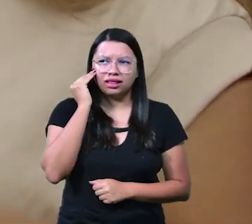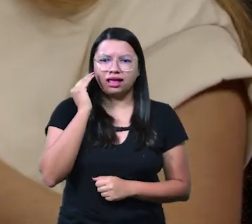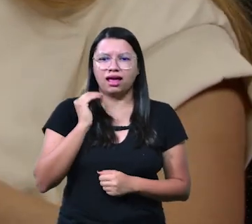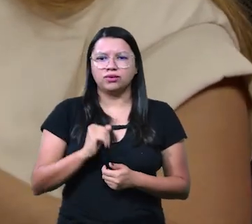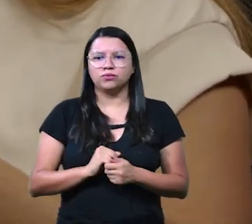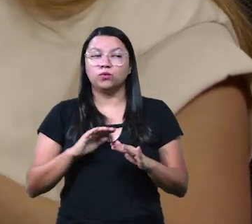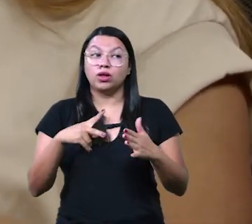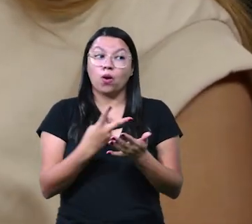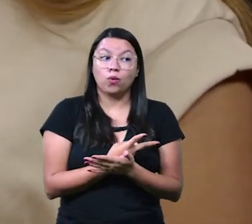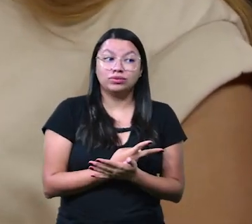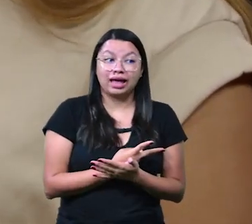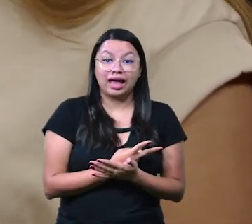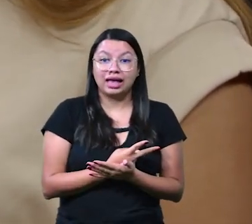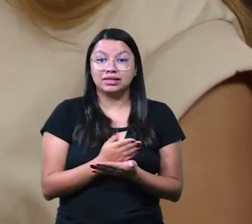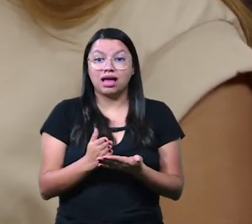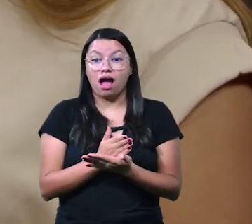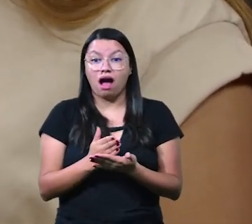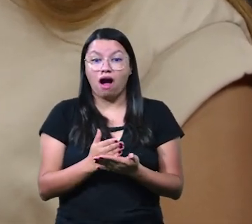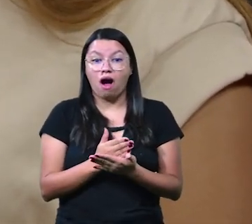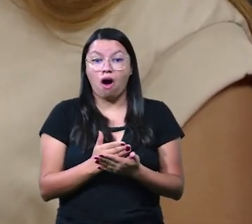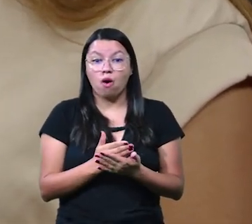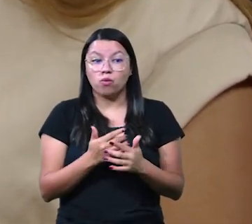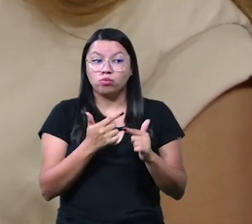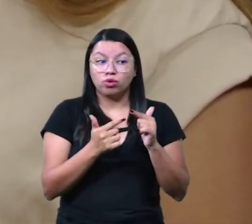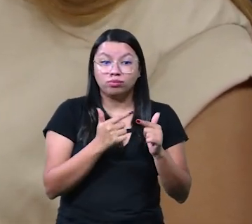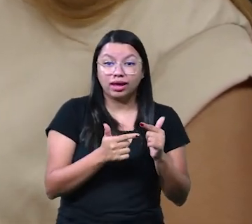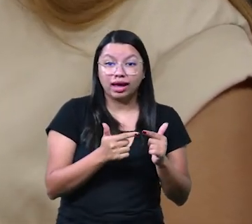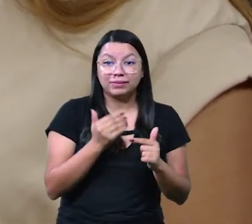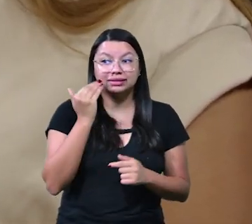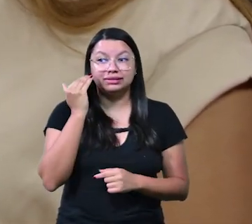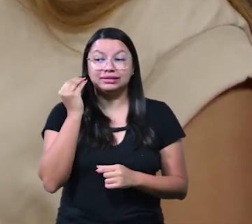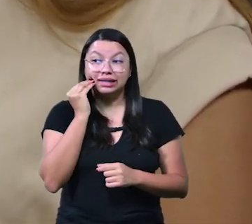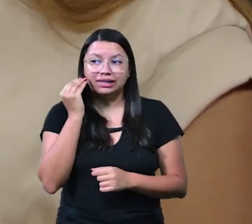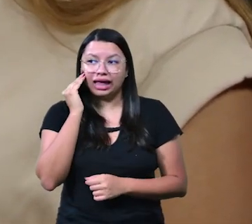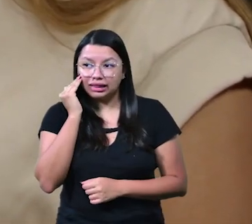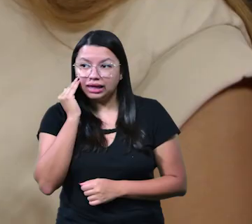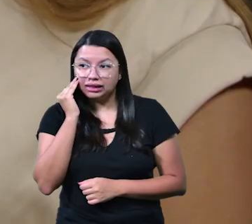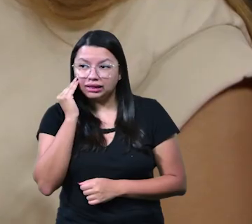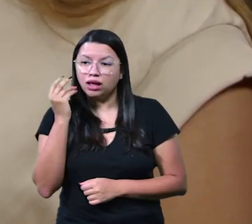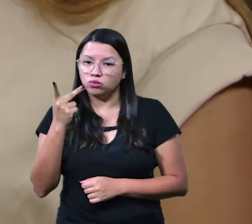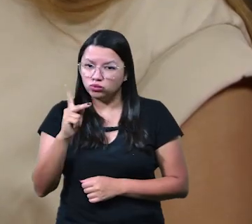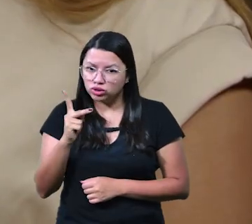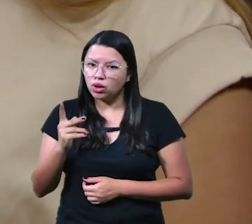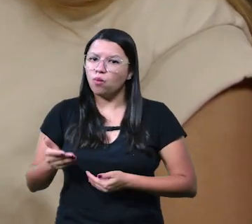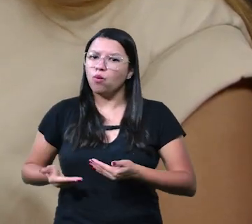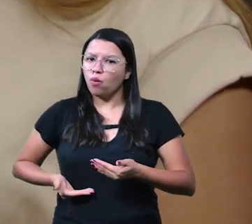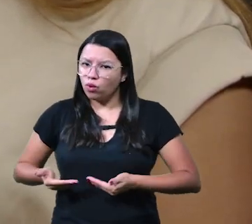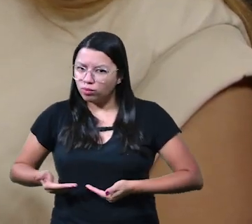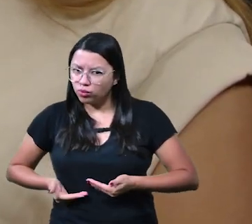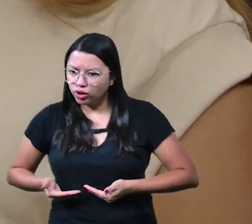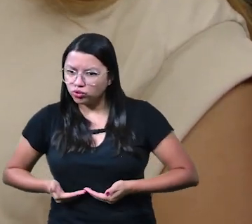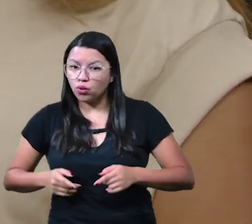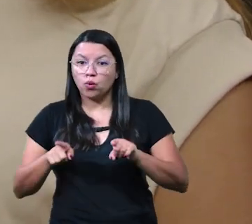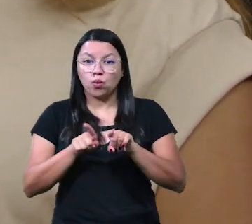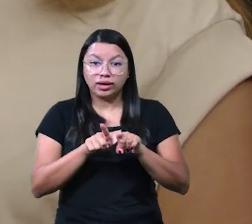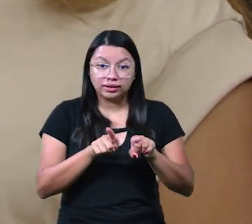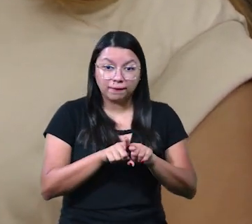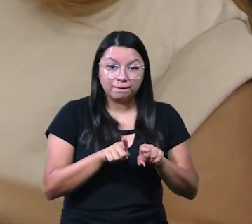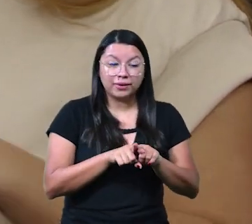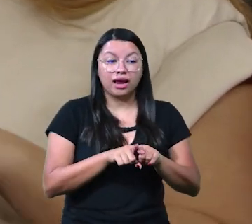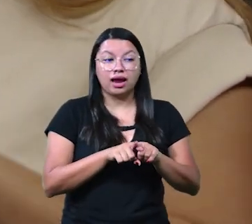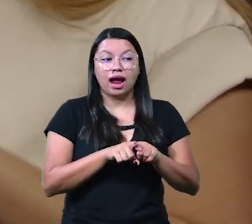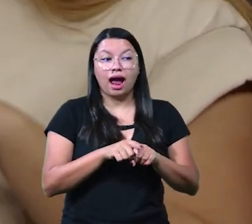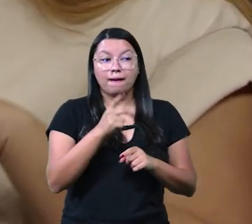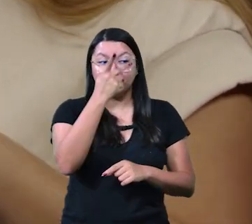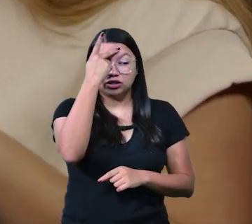quando acontece alguma desavença, tanto tentar entender o colaborador, quanto tentar entender também o hóspede. Você tem que estar sempre